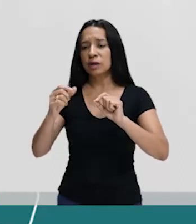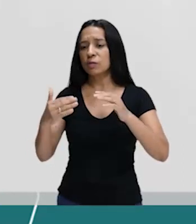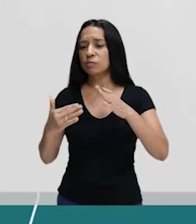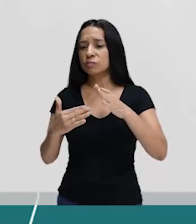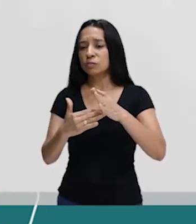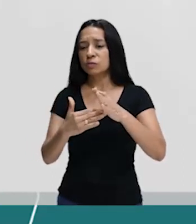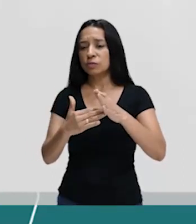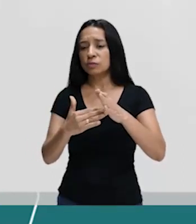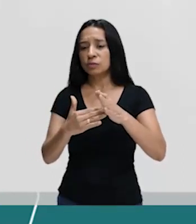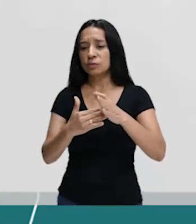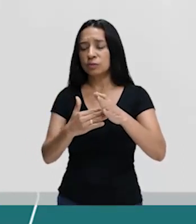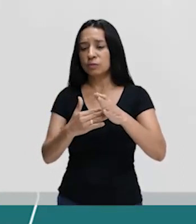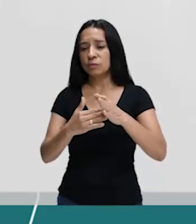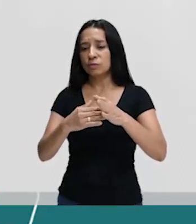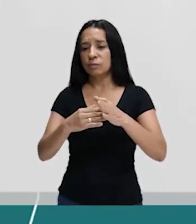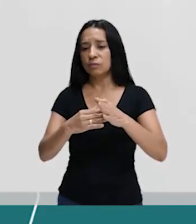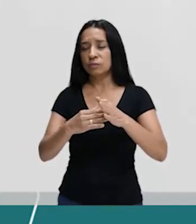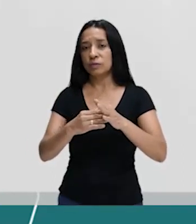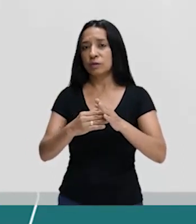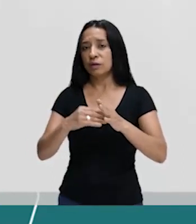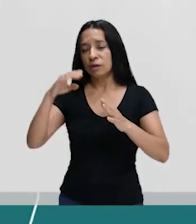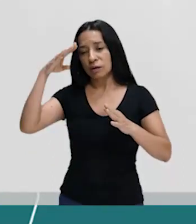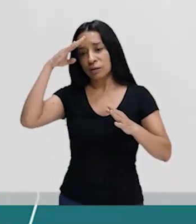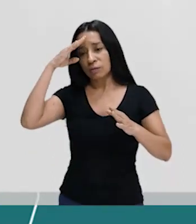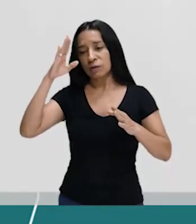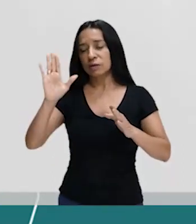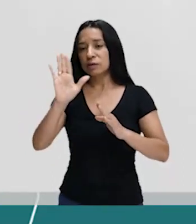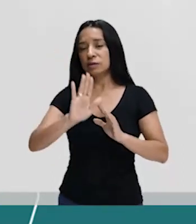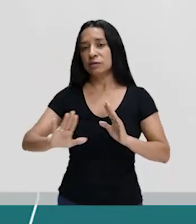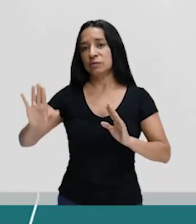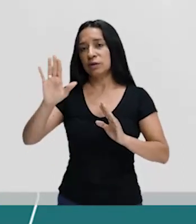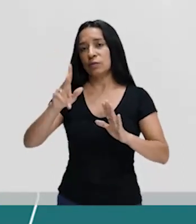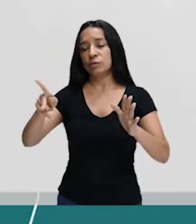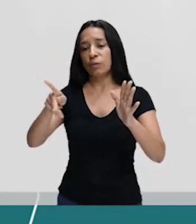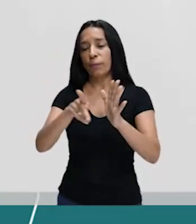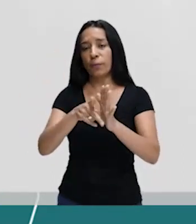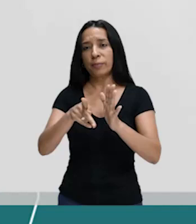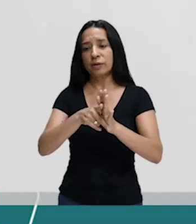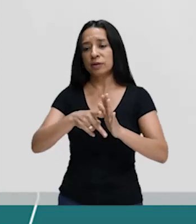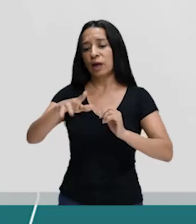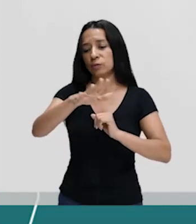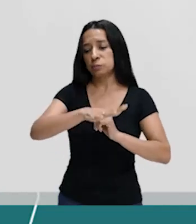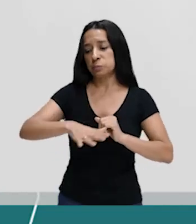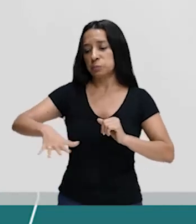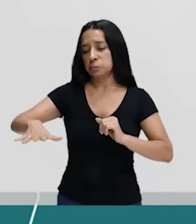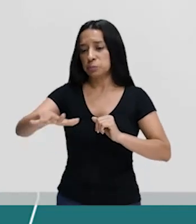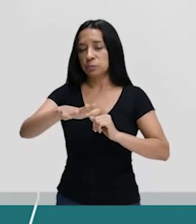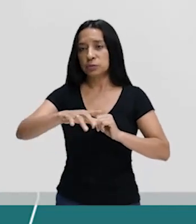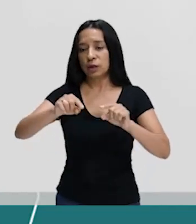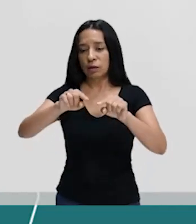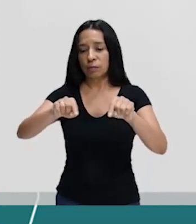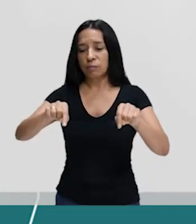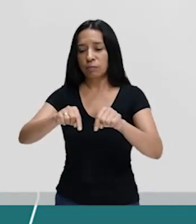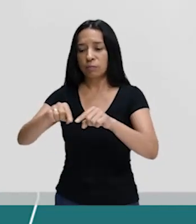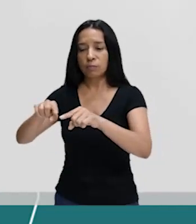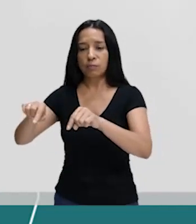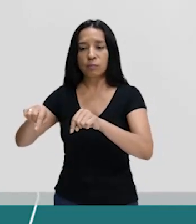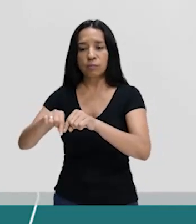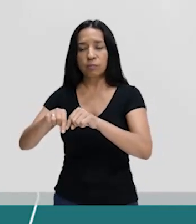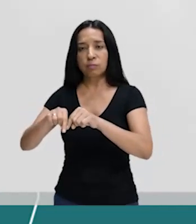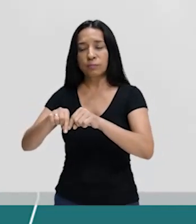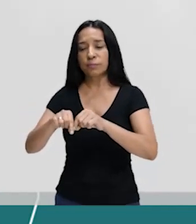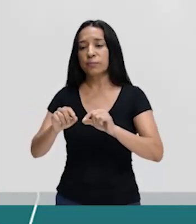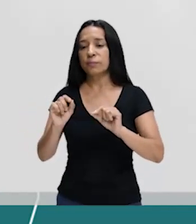controlava a Guarda Nacional eram os grandes proprietários de terra. Os latifundiários é que controlavam a Guarda